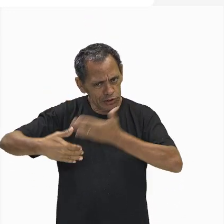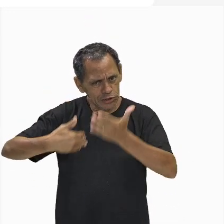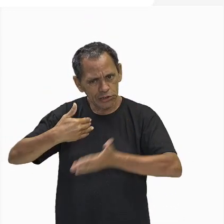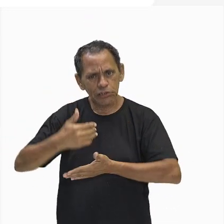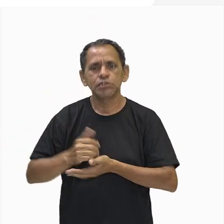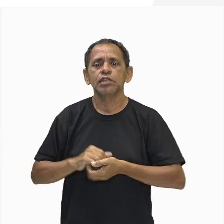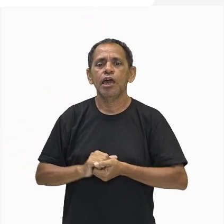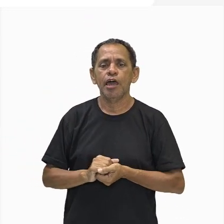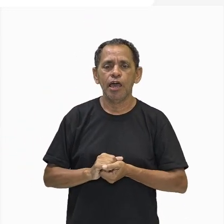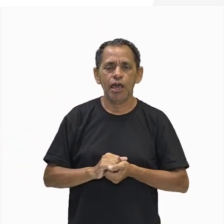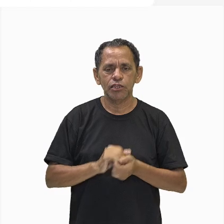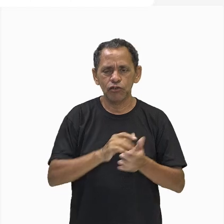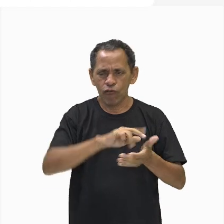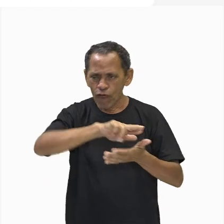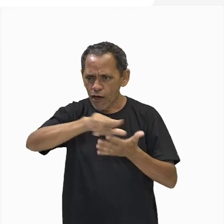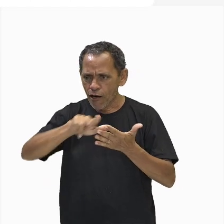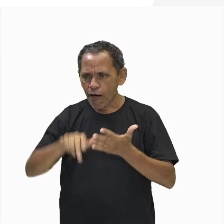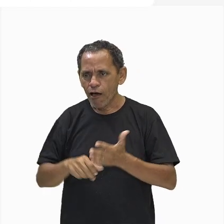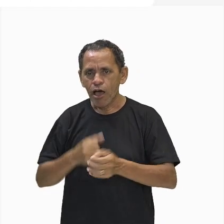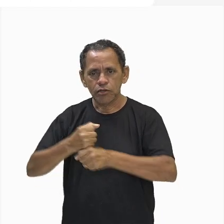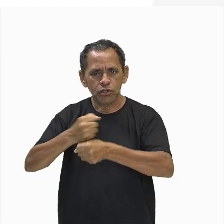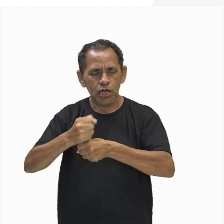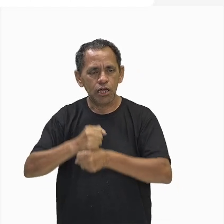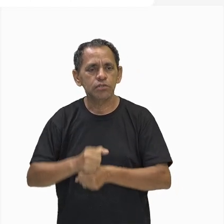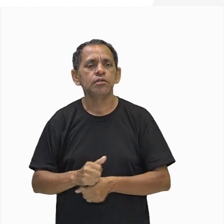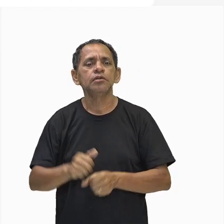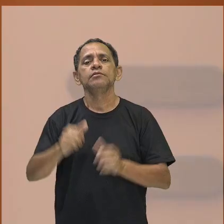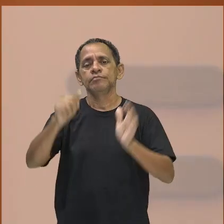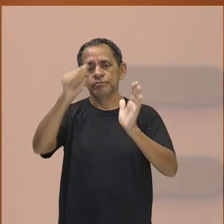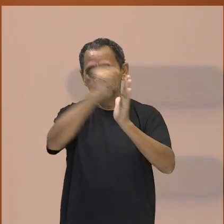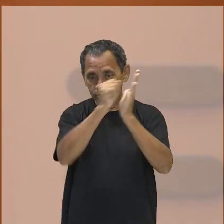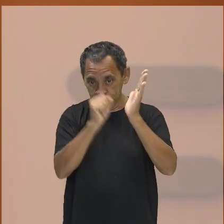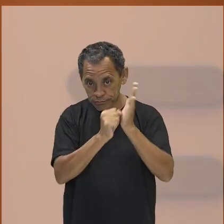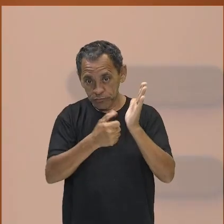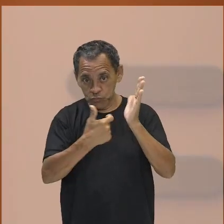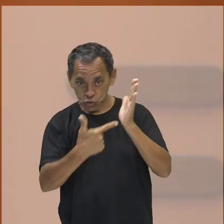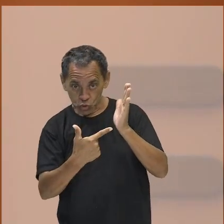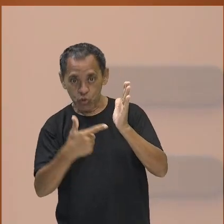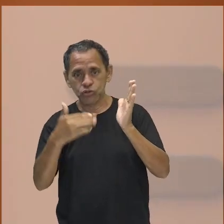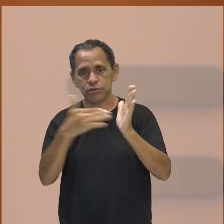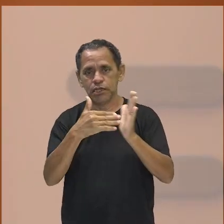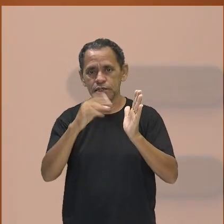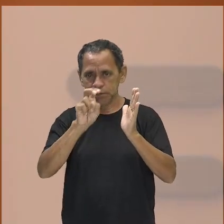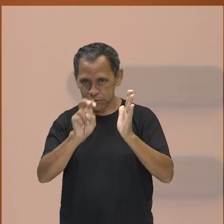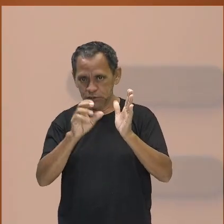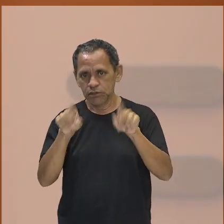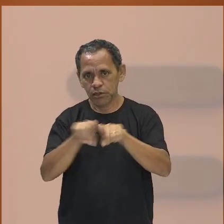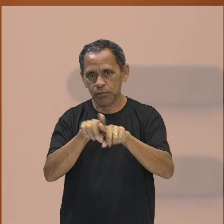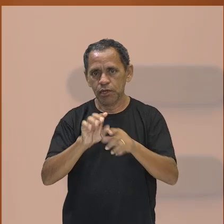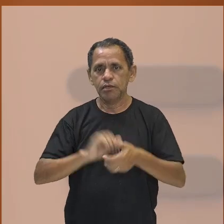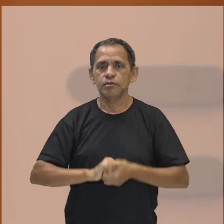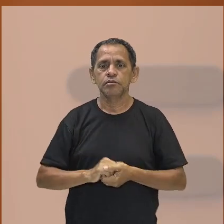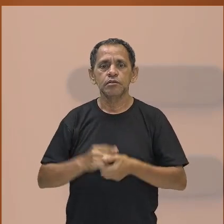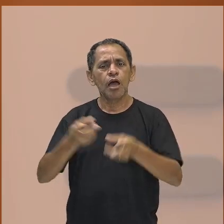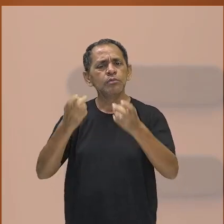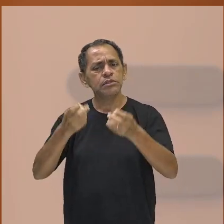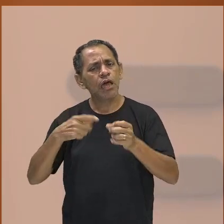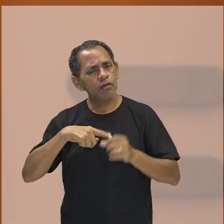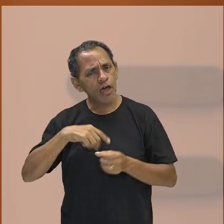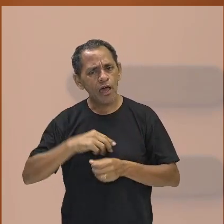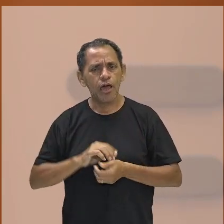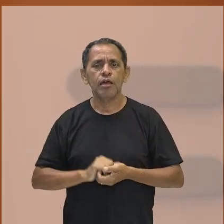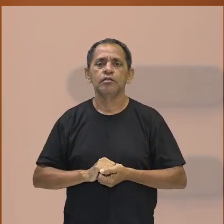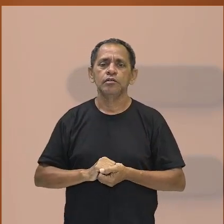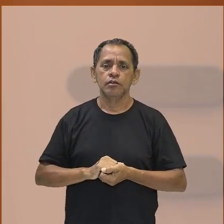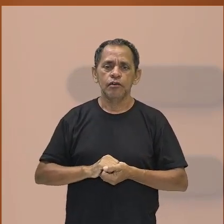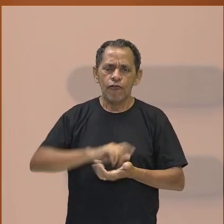do século II ao século V, tá? Então, observem aí que é uma vasta sucessão,